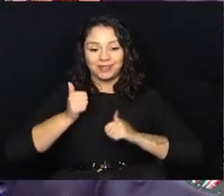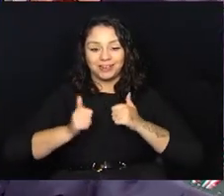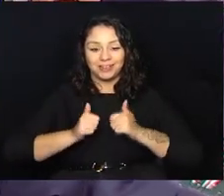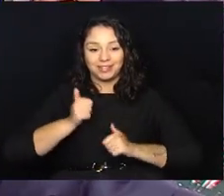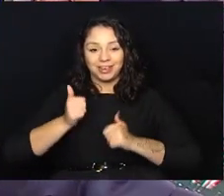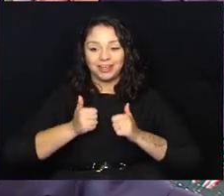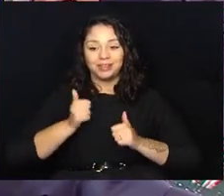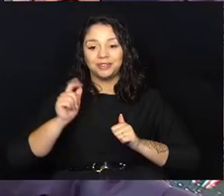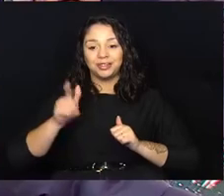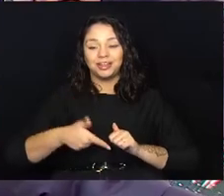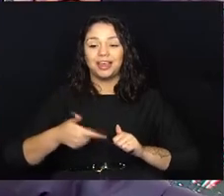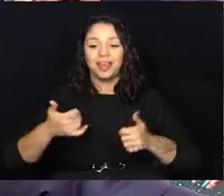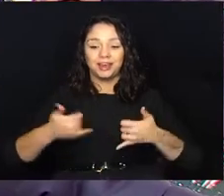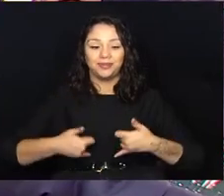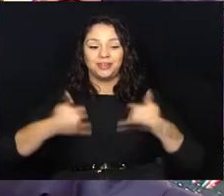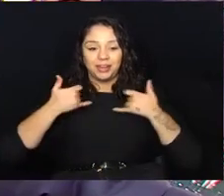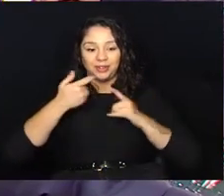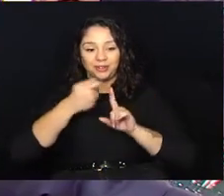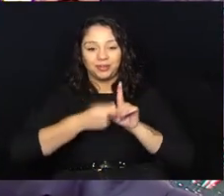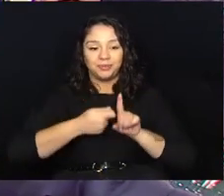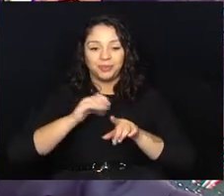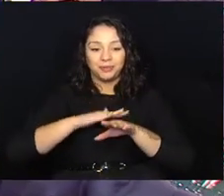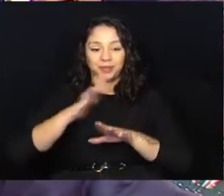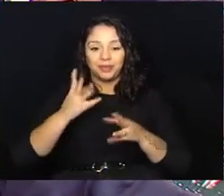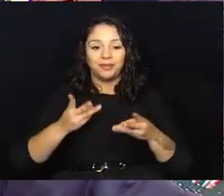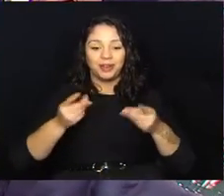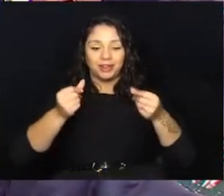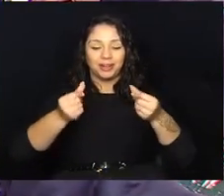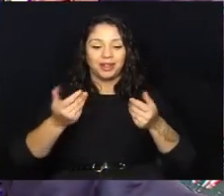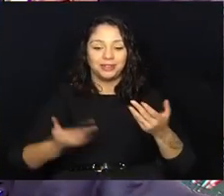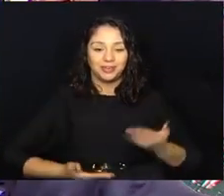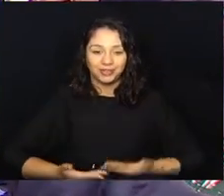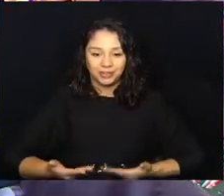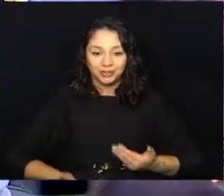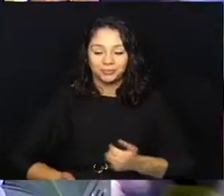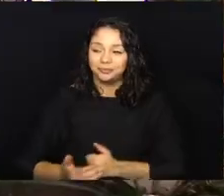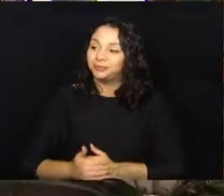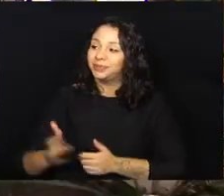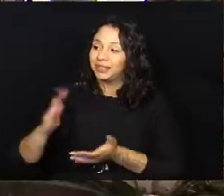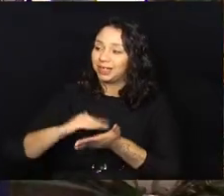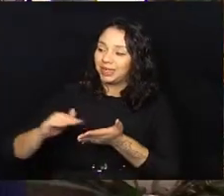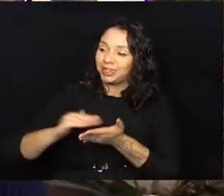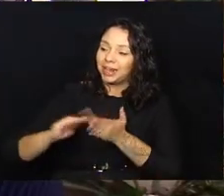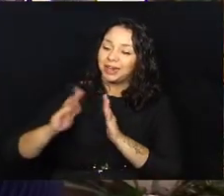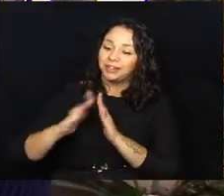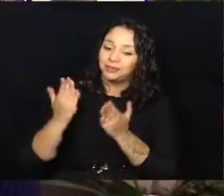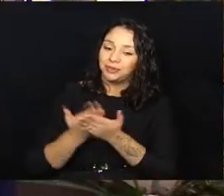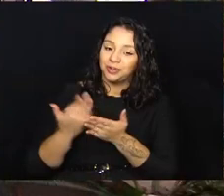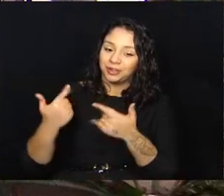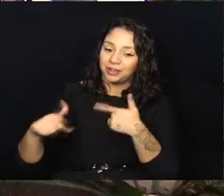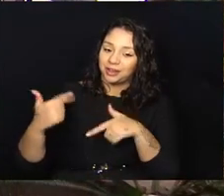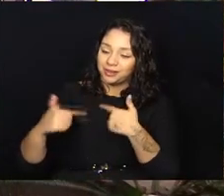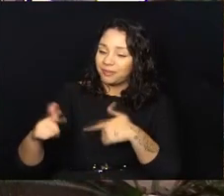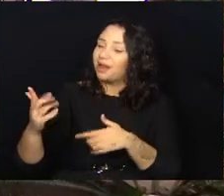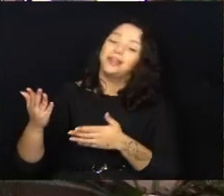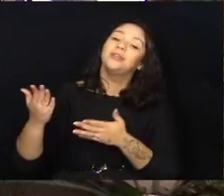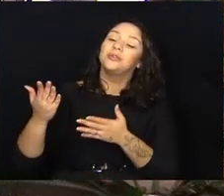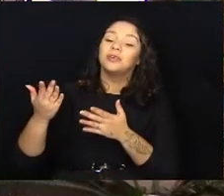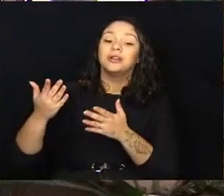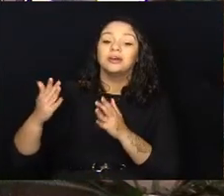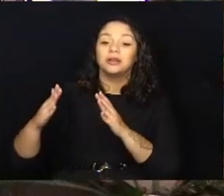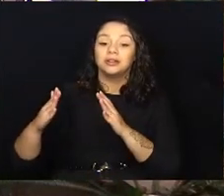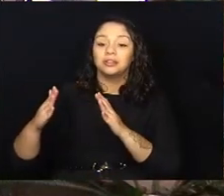mês. Esse projeto vai evoluir e ter cada vez mais qualidade para os servidores. A secretária escolar, que trabalha na Escola